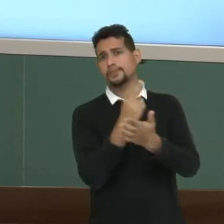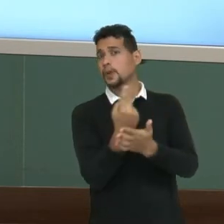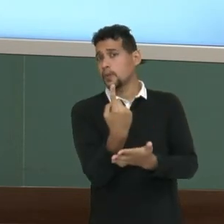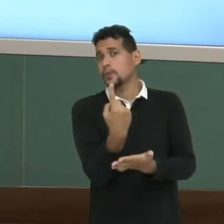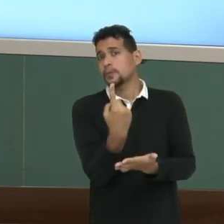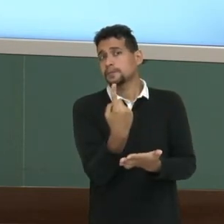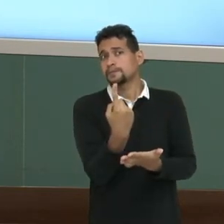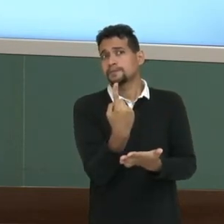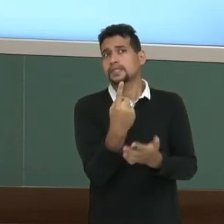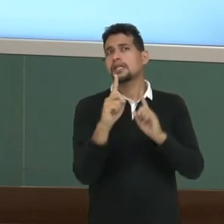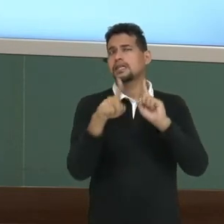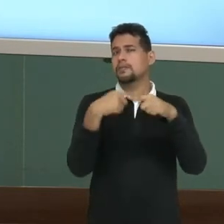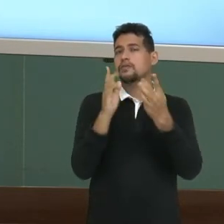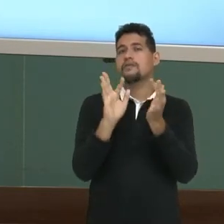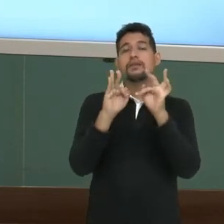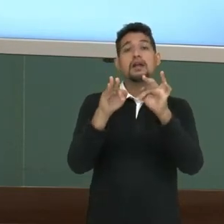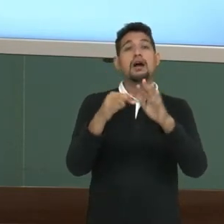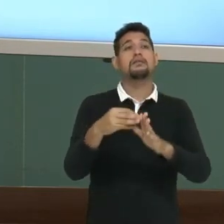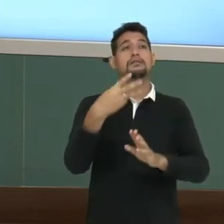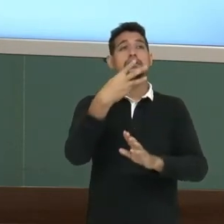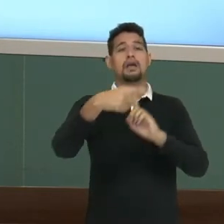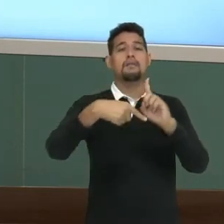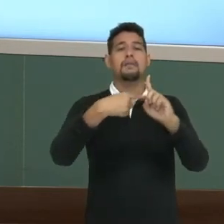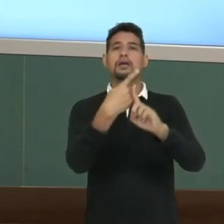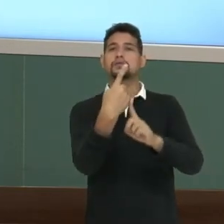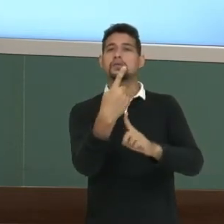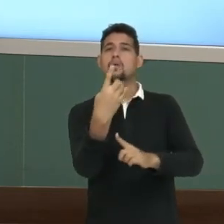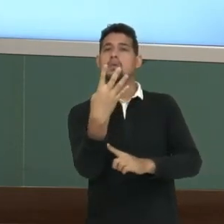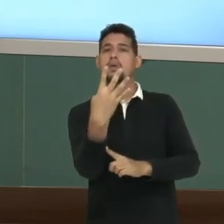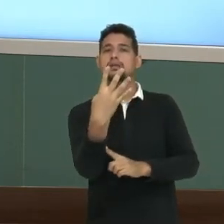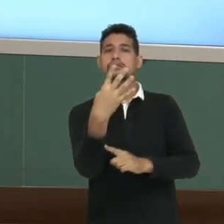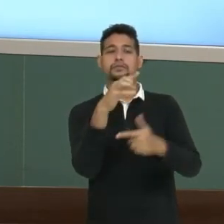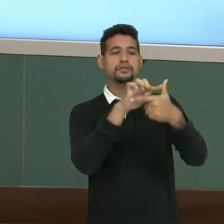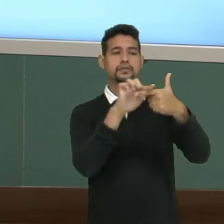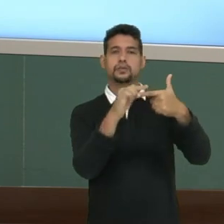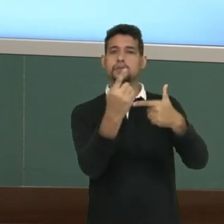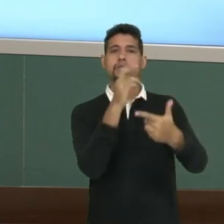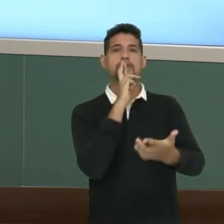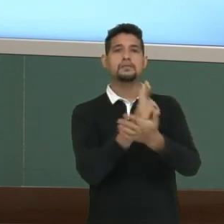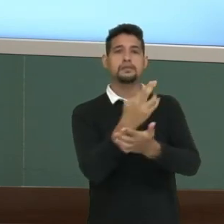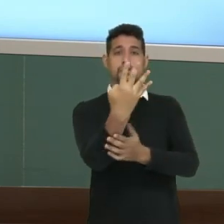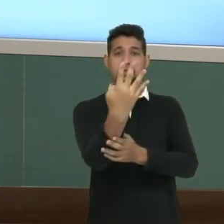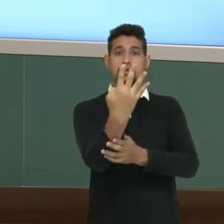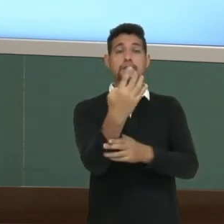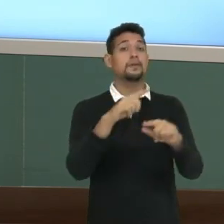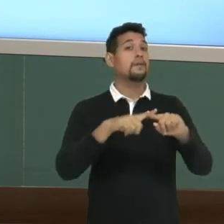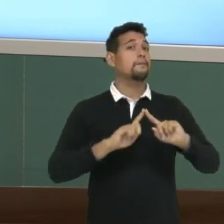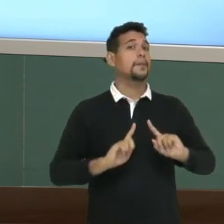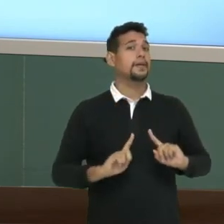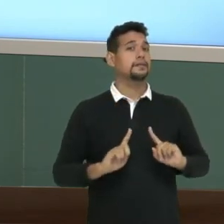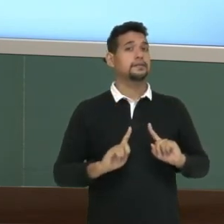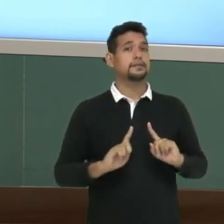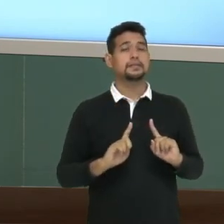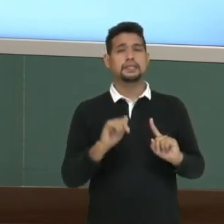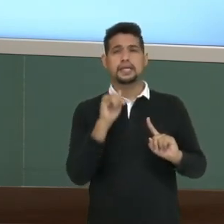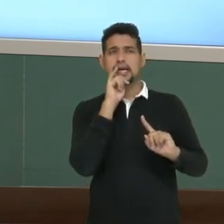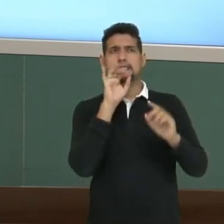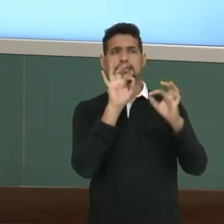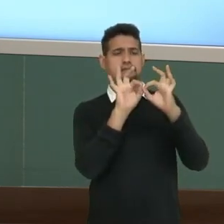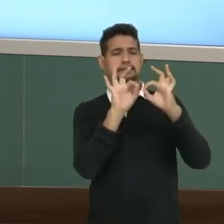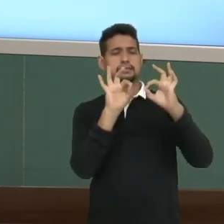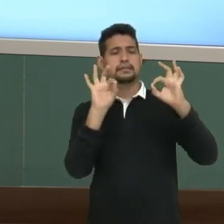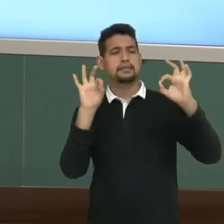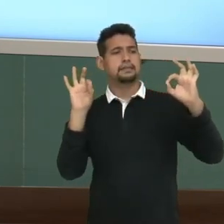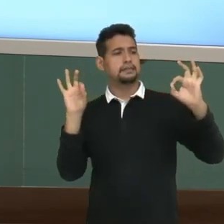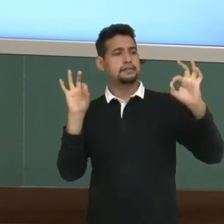mais 1, 4, dividido por 1, que vai dar 4. Portanto, a distância desse